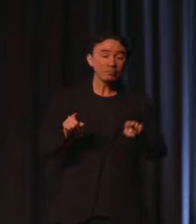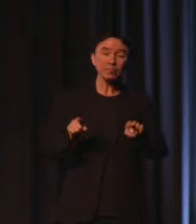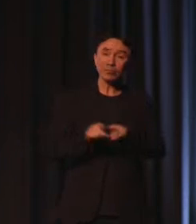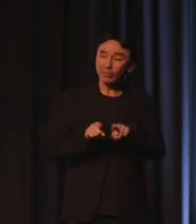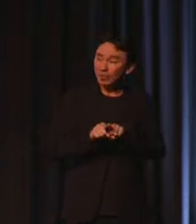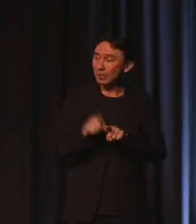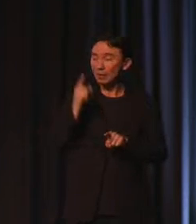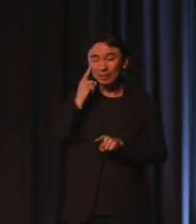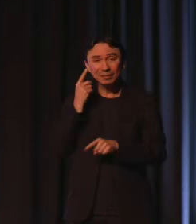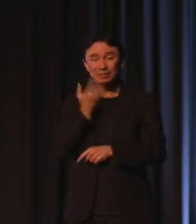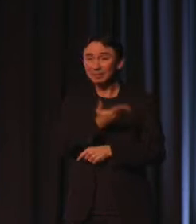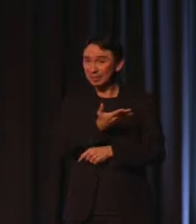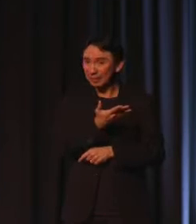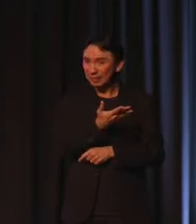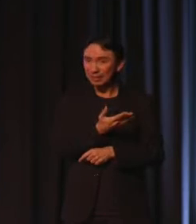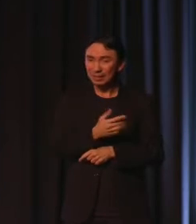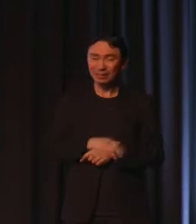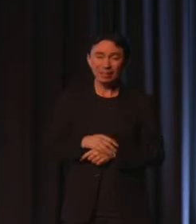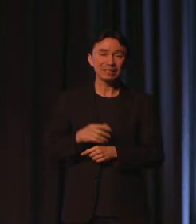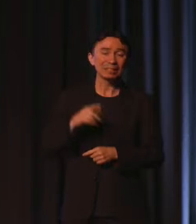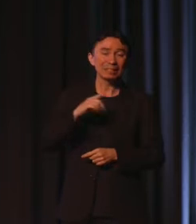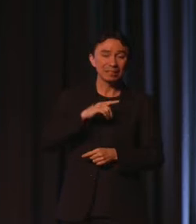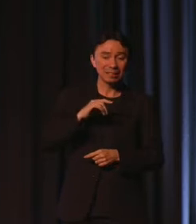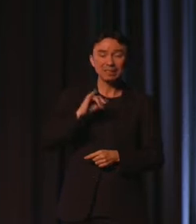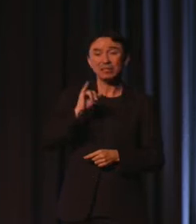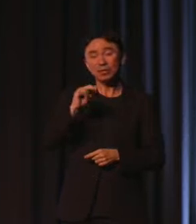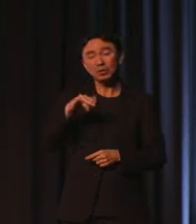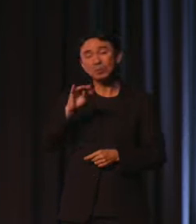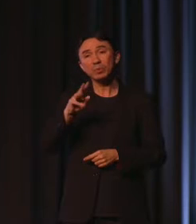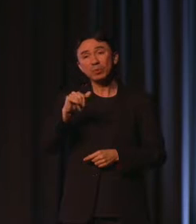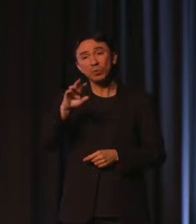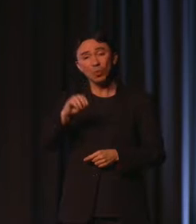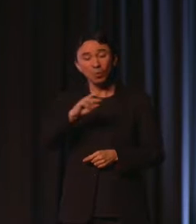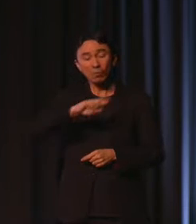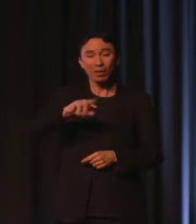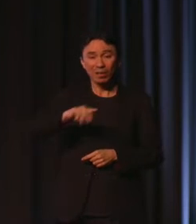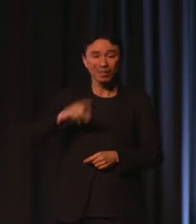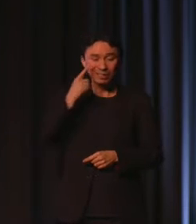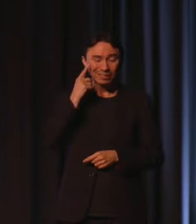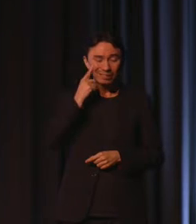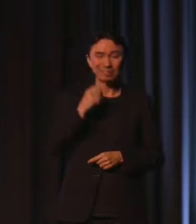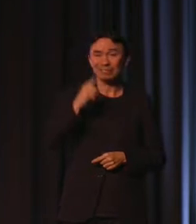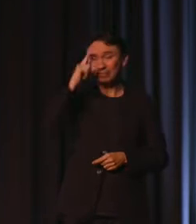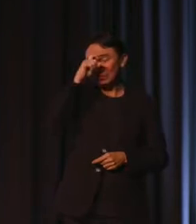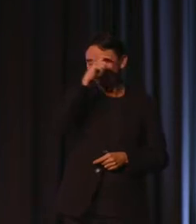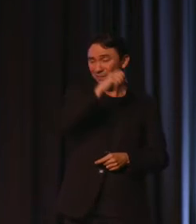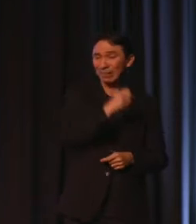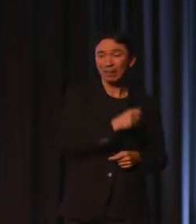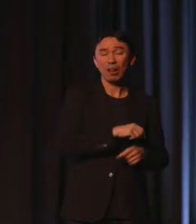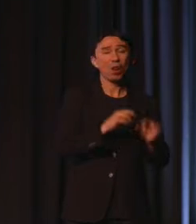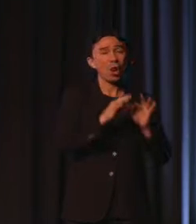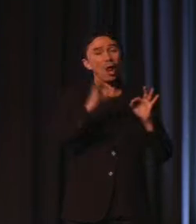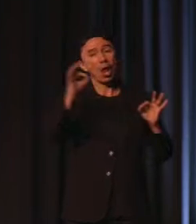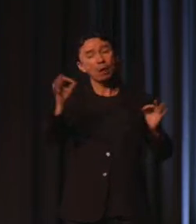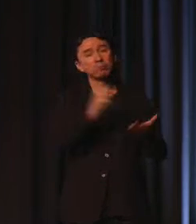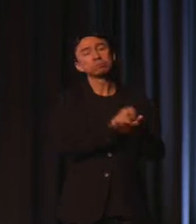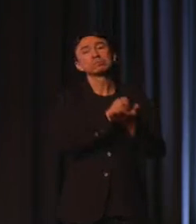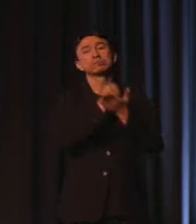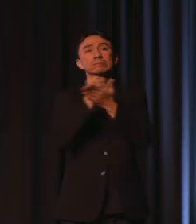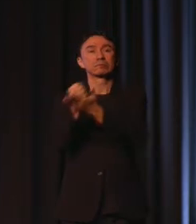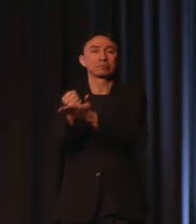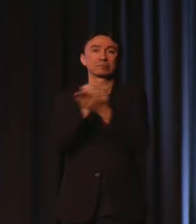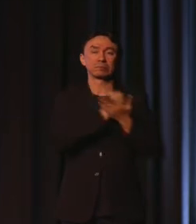deslocamento é realmente o ponto central versus a apresentação da medicação. Né? E aí a restrição que acaba trazendo para o dia a